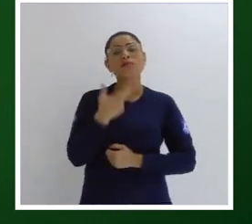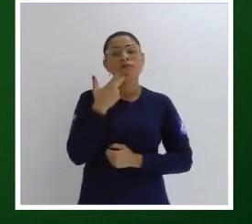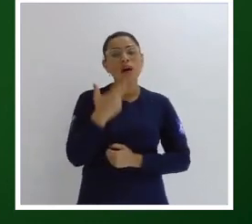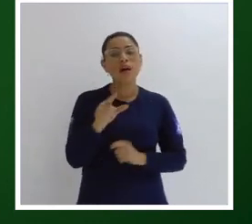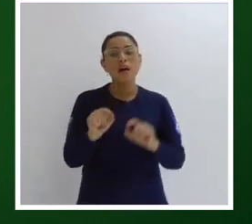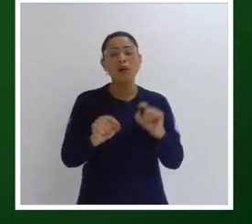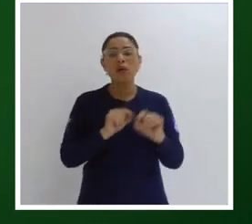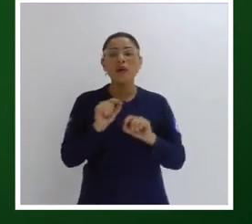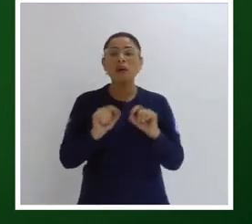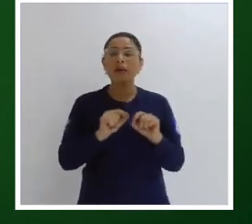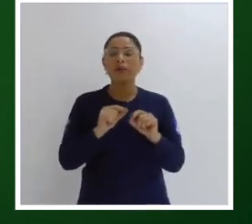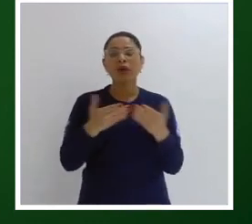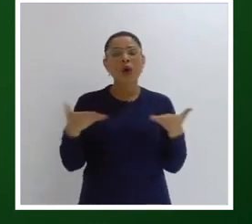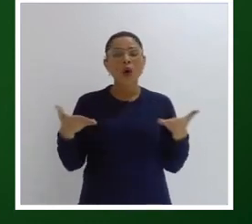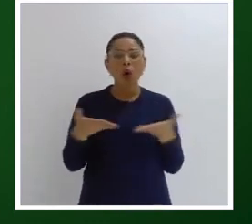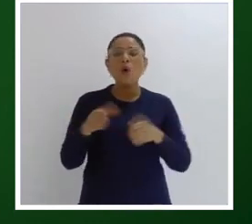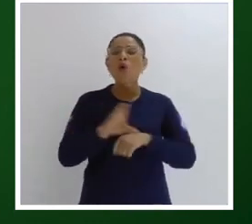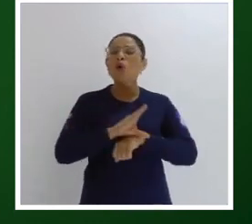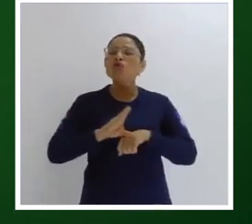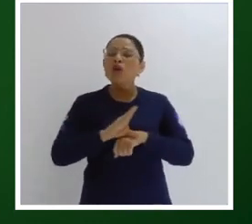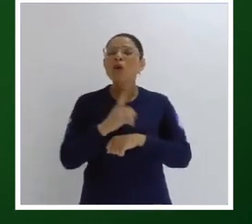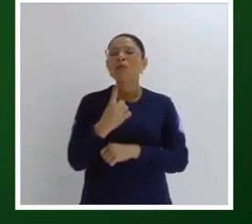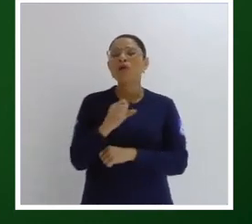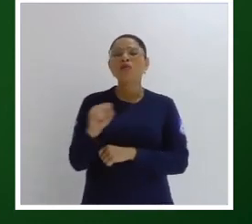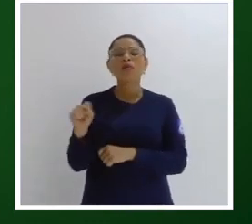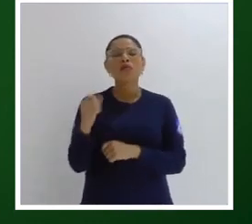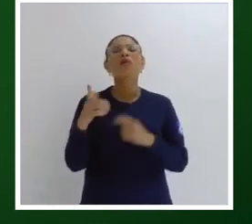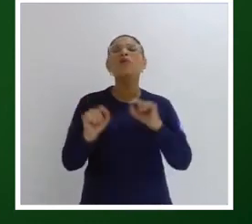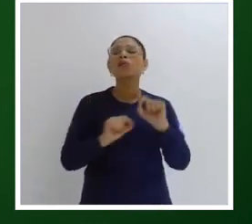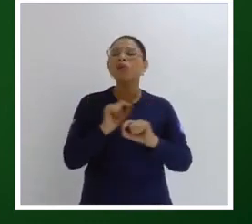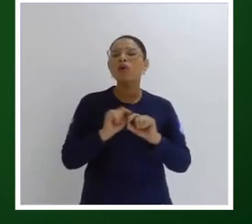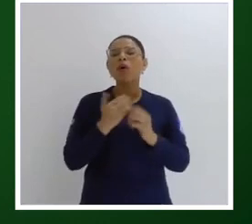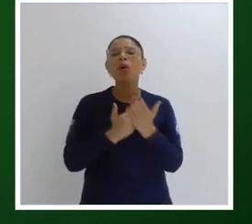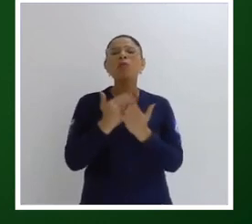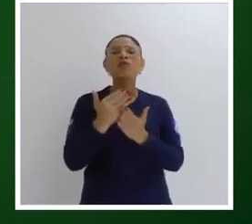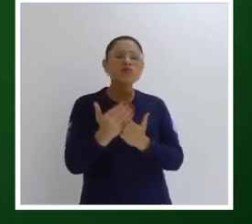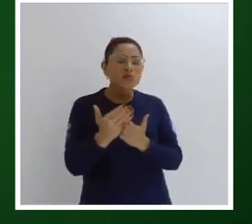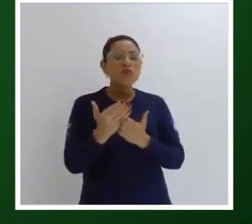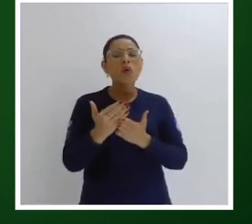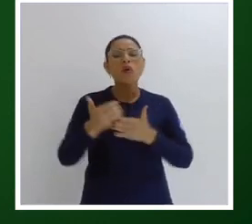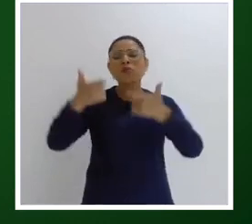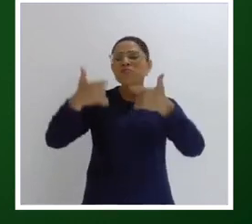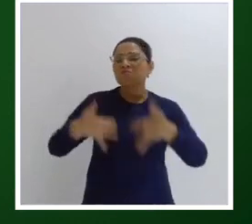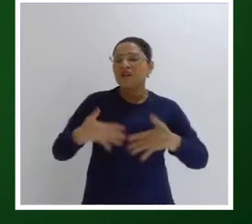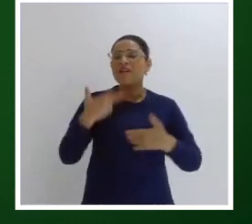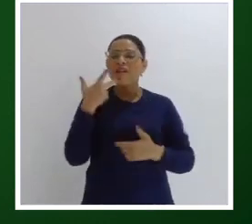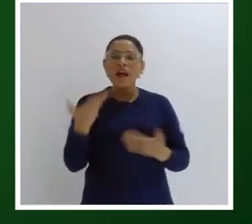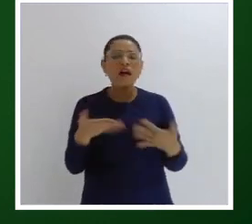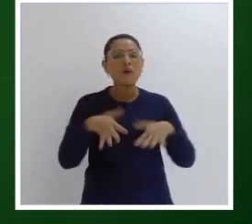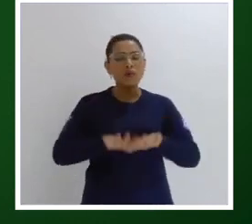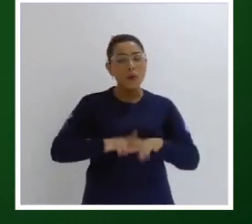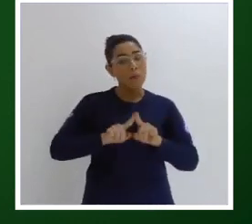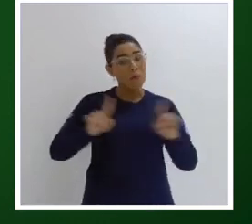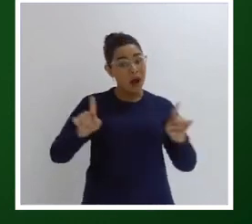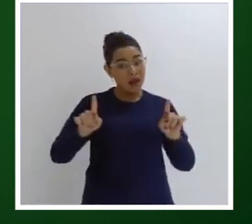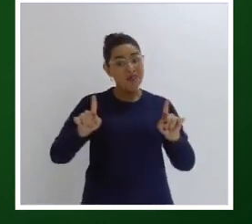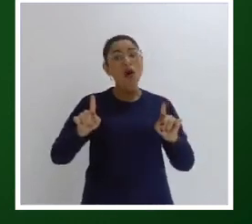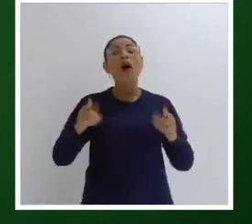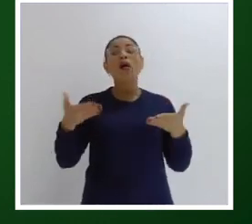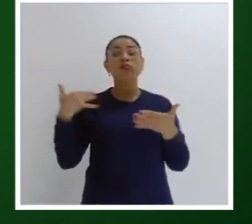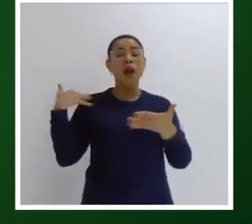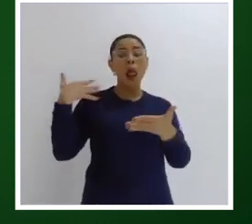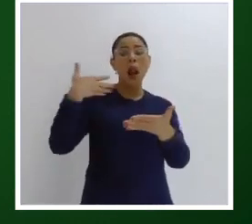com a Constituição em 1988 começou-se a falar de inclusão Mas ela é recente então a gente